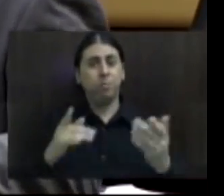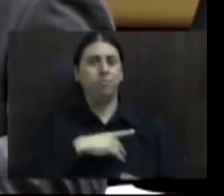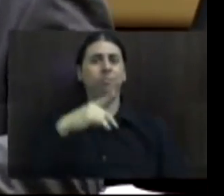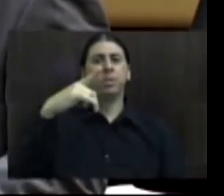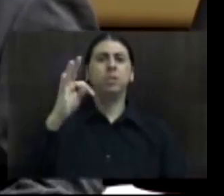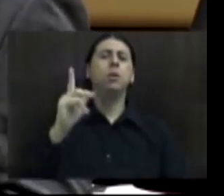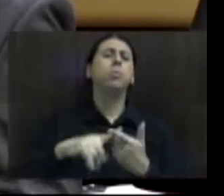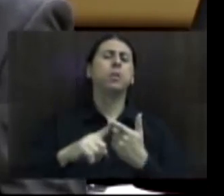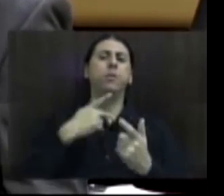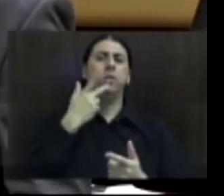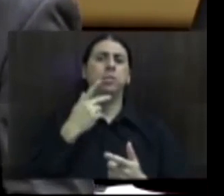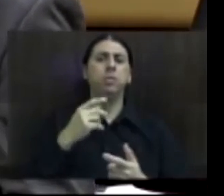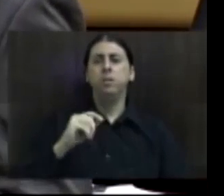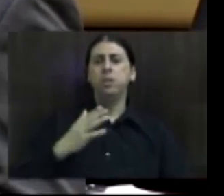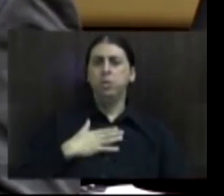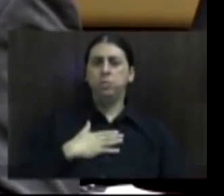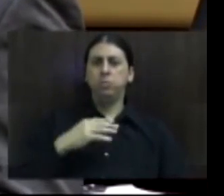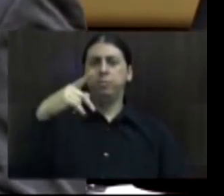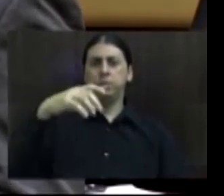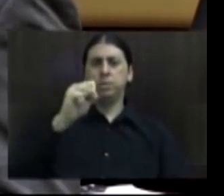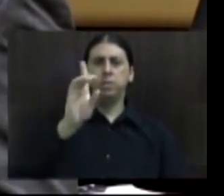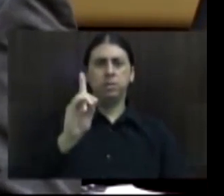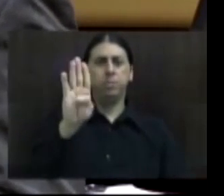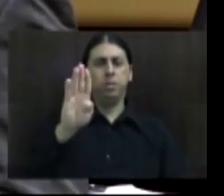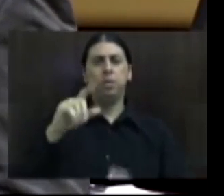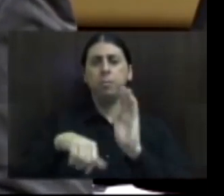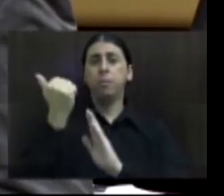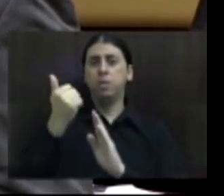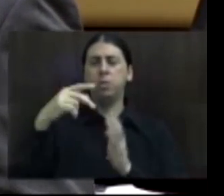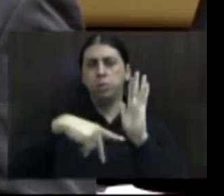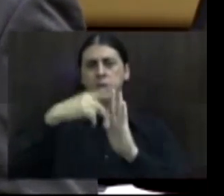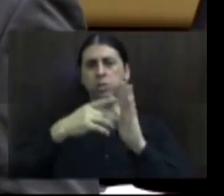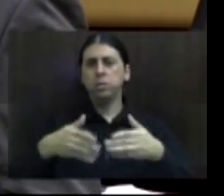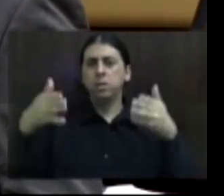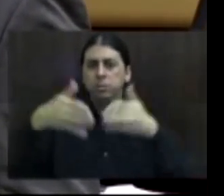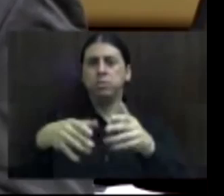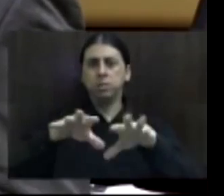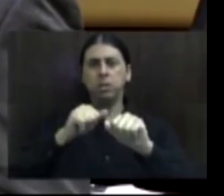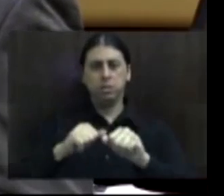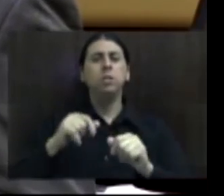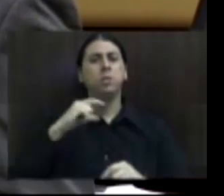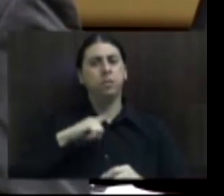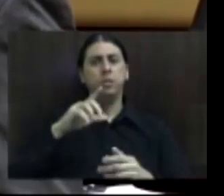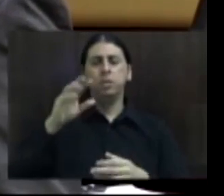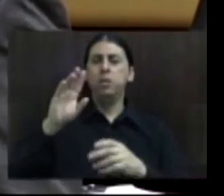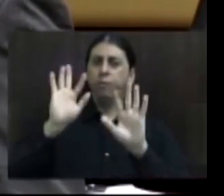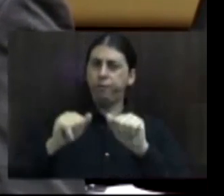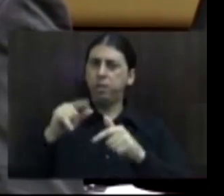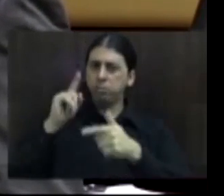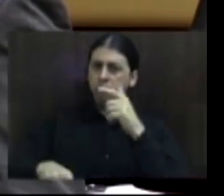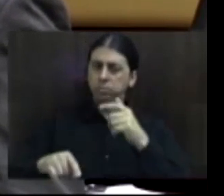que eu tô dizendo isso no nosso governo do PSB nós primeiro projeto que encaminhamos para essa casa foi a extinção de